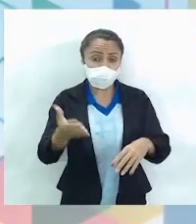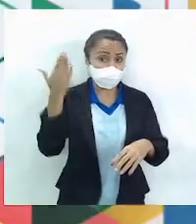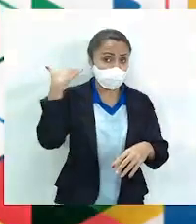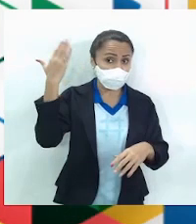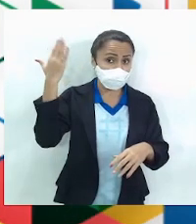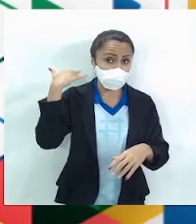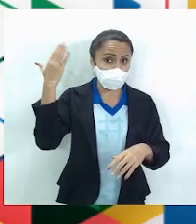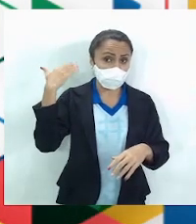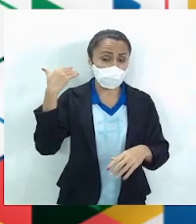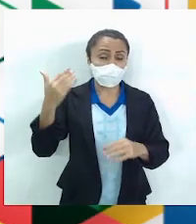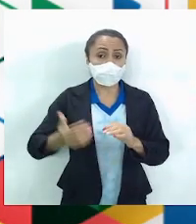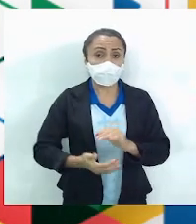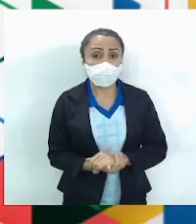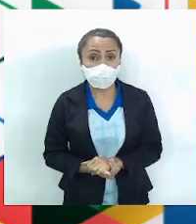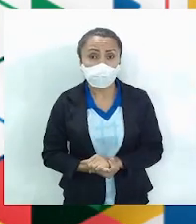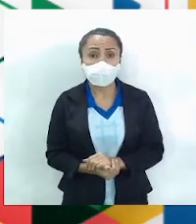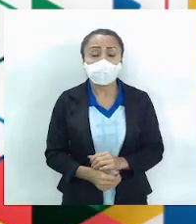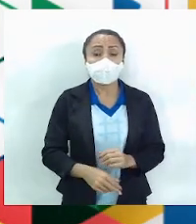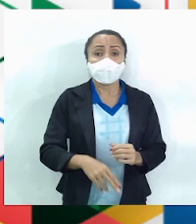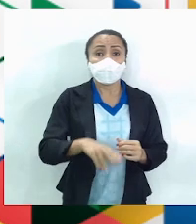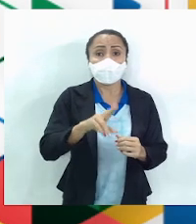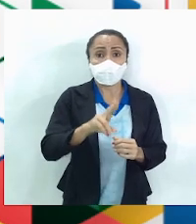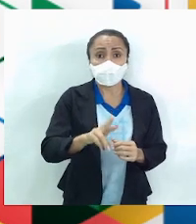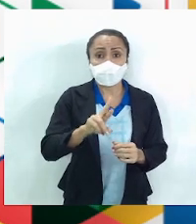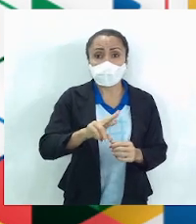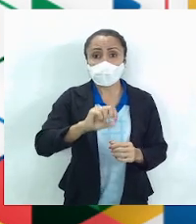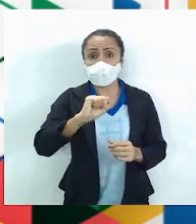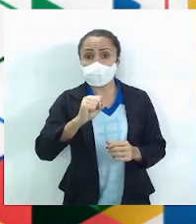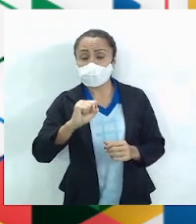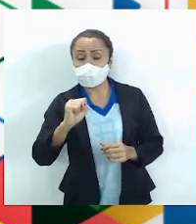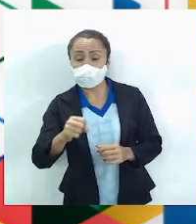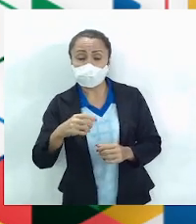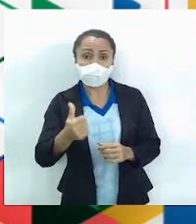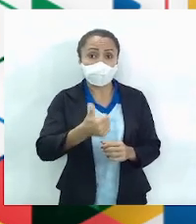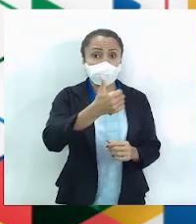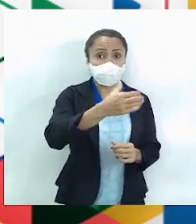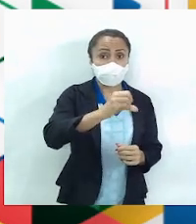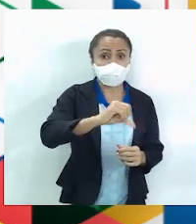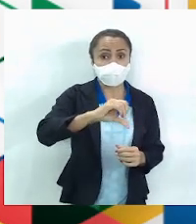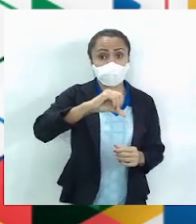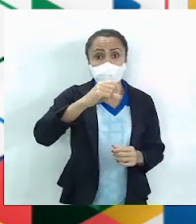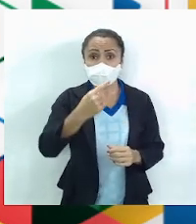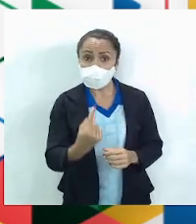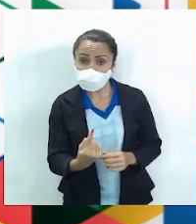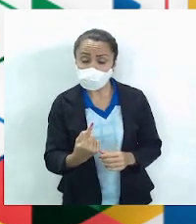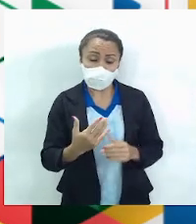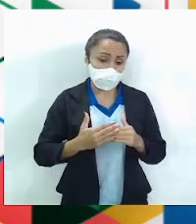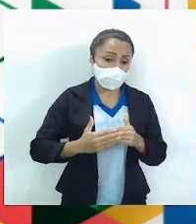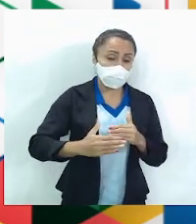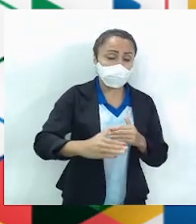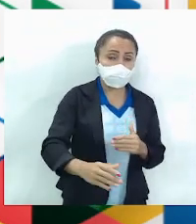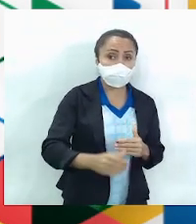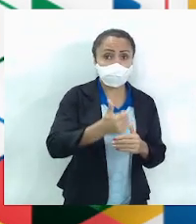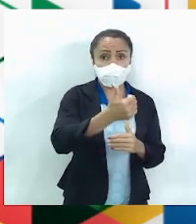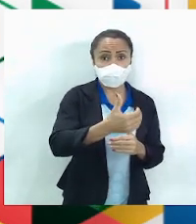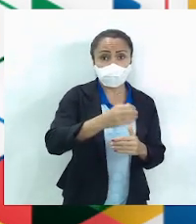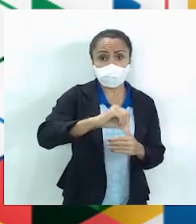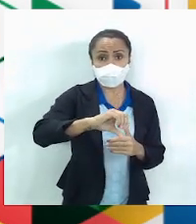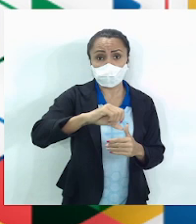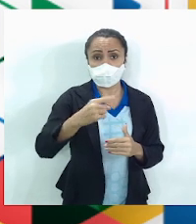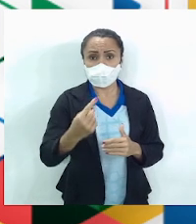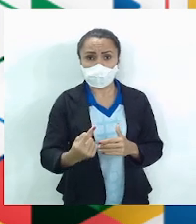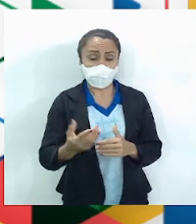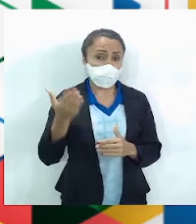Soviética, que se esfacelou-se com o fim do socialismo, em 1991. A partir de 1991,